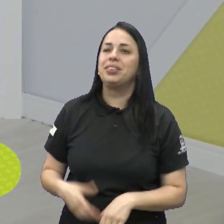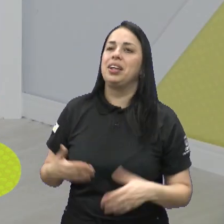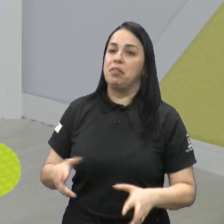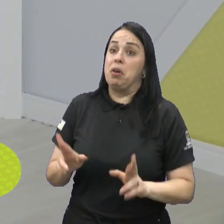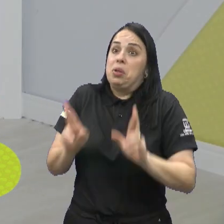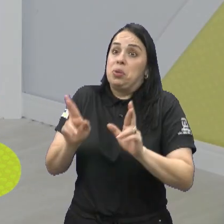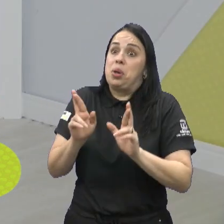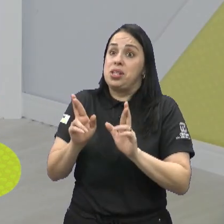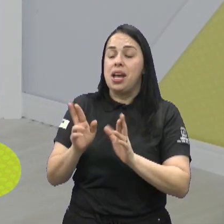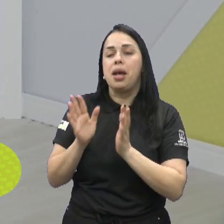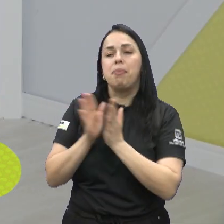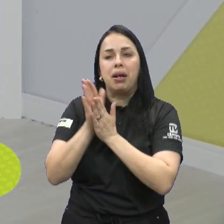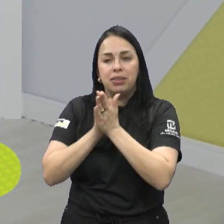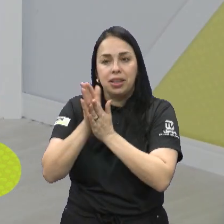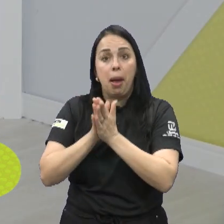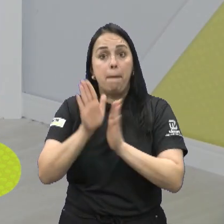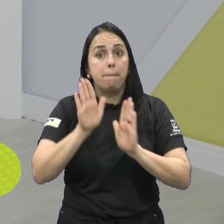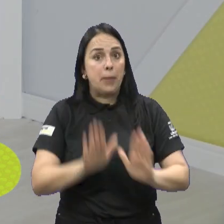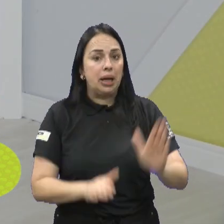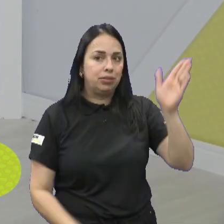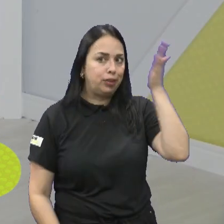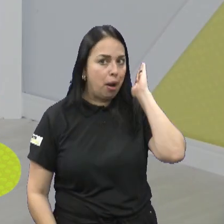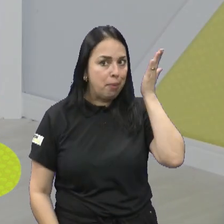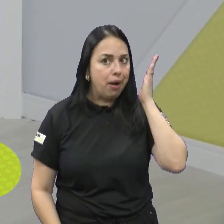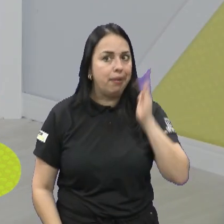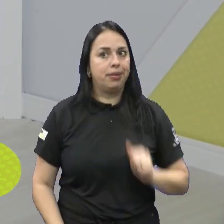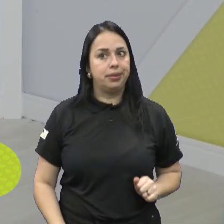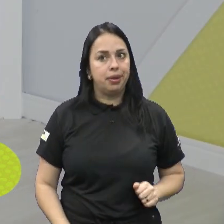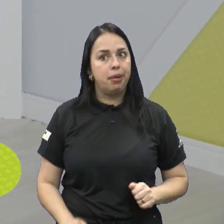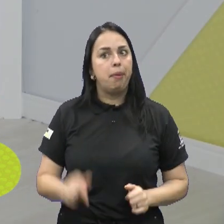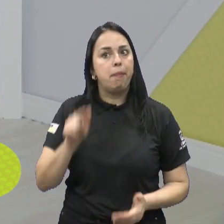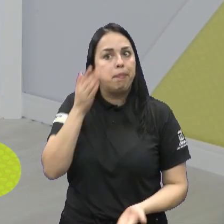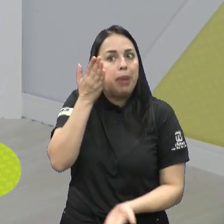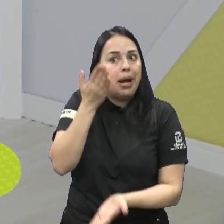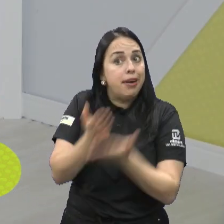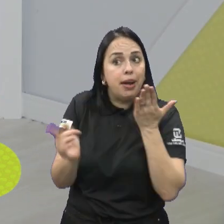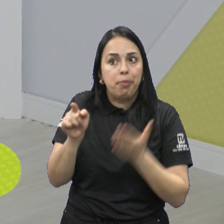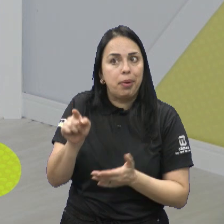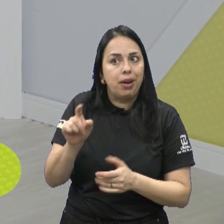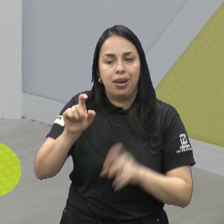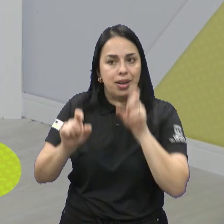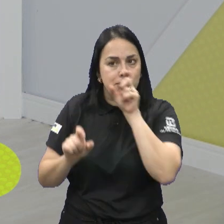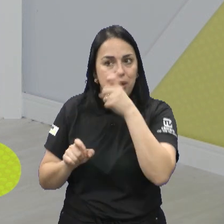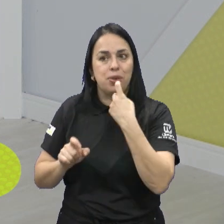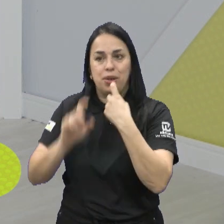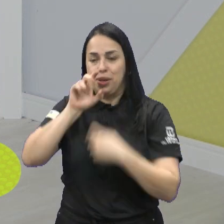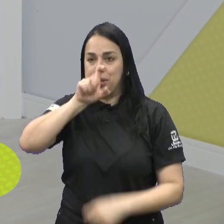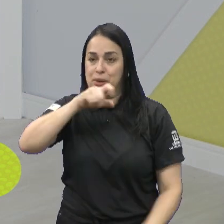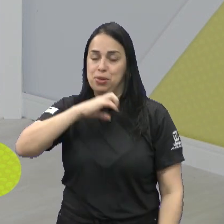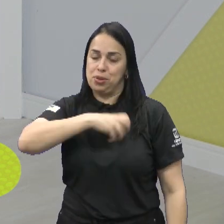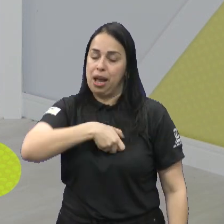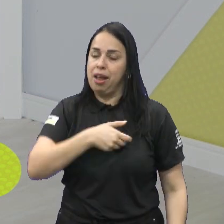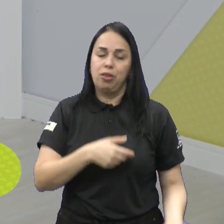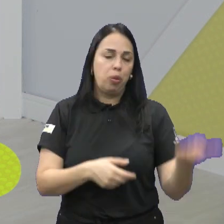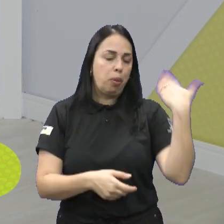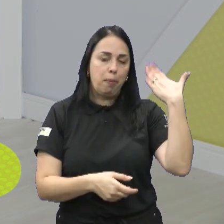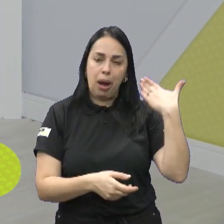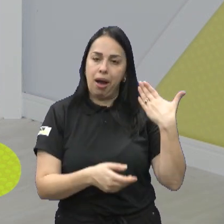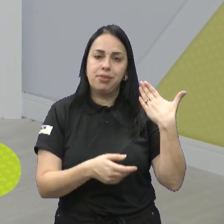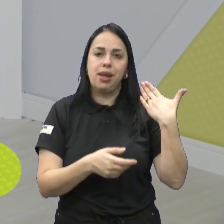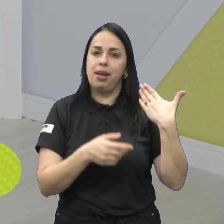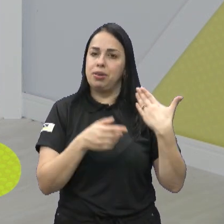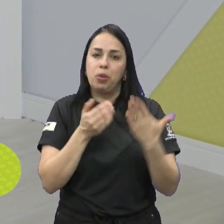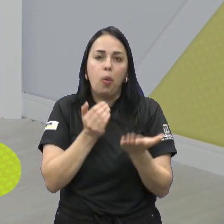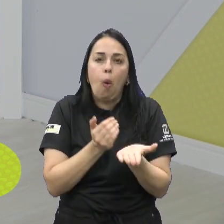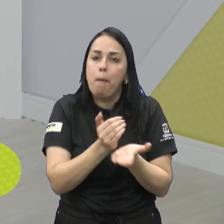para que isso aconteça, mas o Taubaté, por outro lado, só perdeu para o São José na estreia, e o João trouxe aí, e está recente na retina de todo